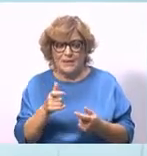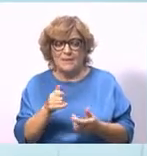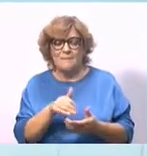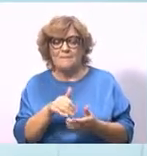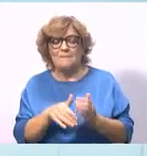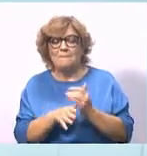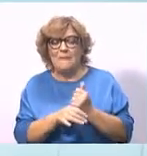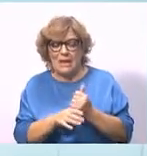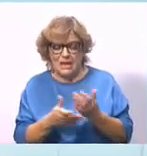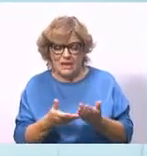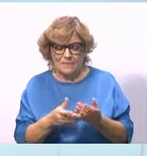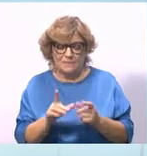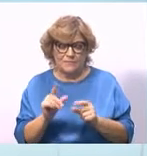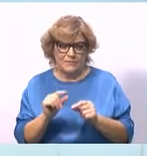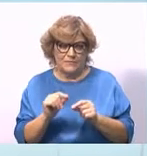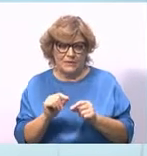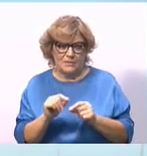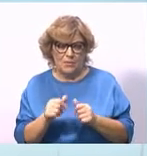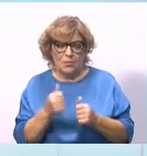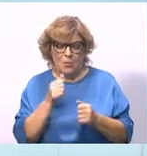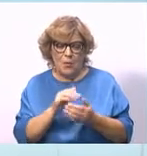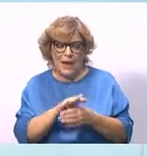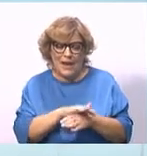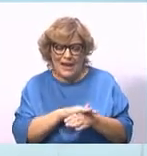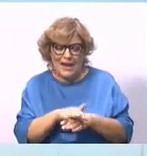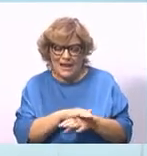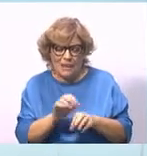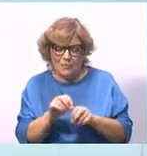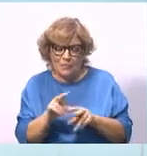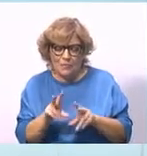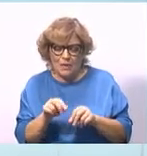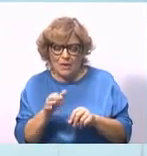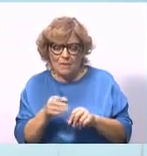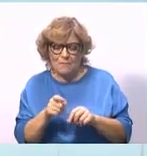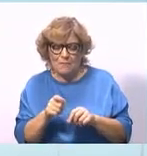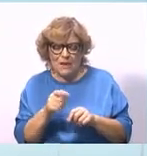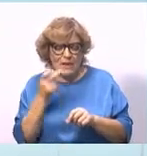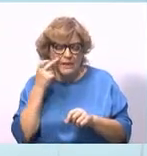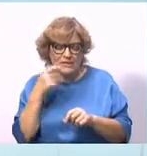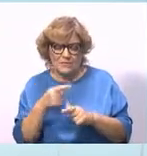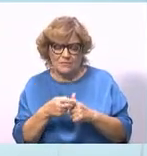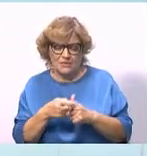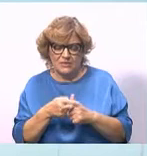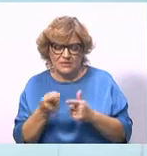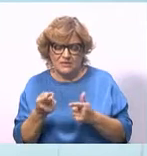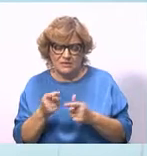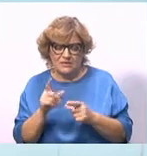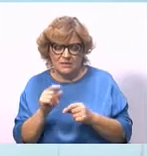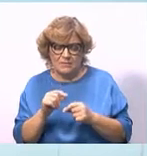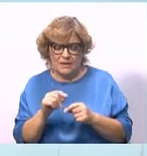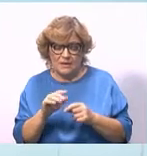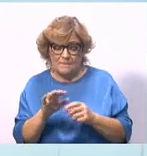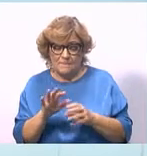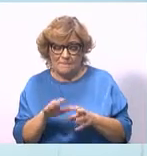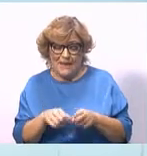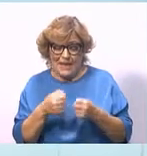dizia. Fazer uma boa hidratação, uma boa higiene aos pés é sempre interessante. A meia, como digo, deve